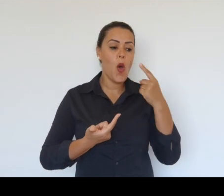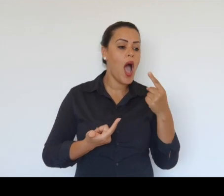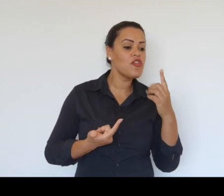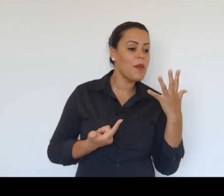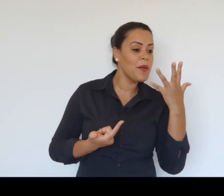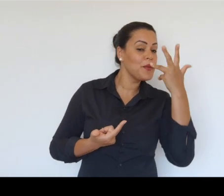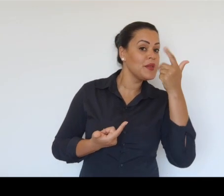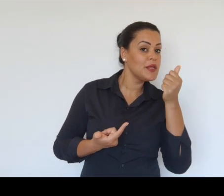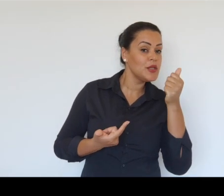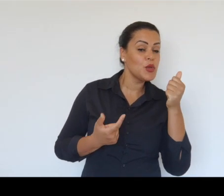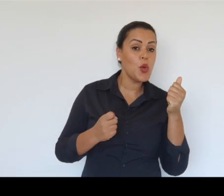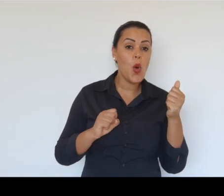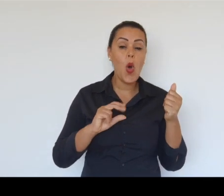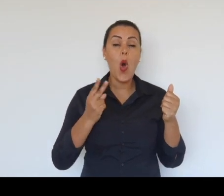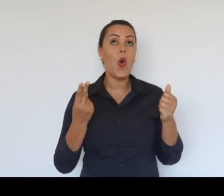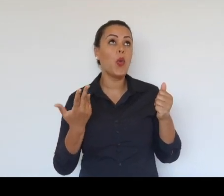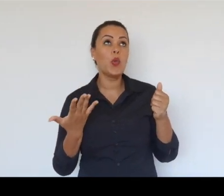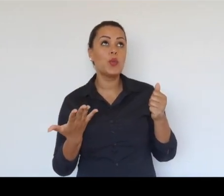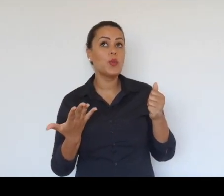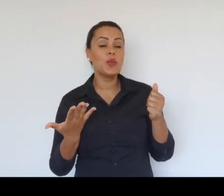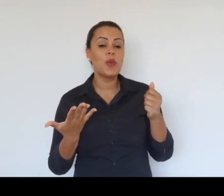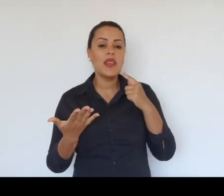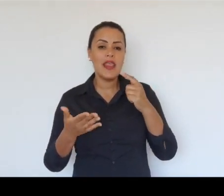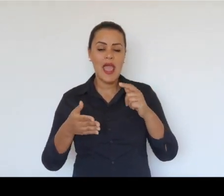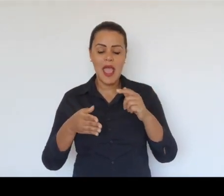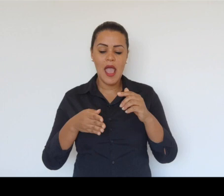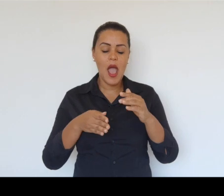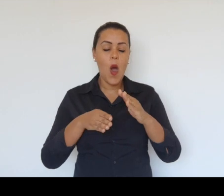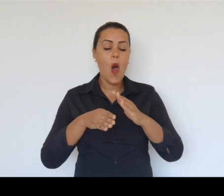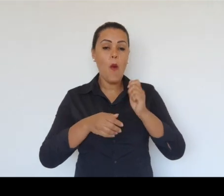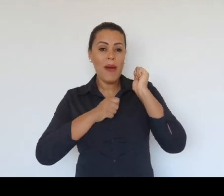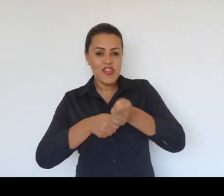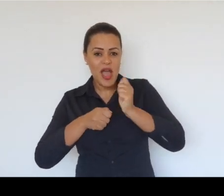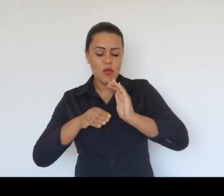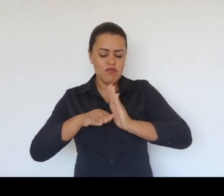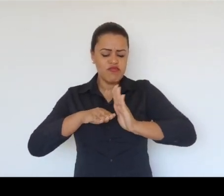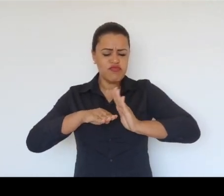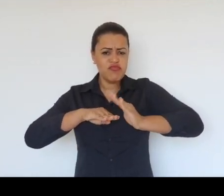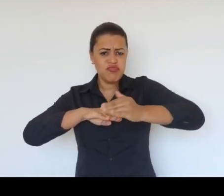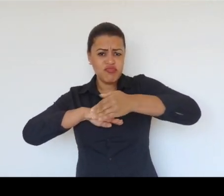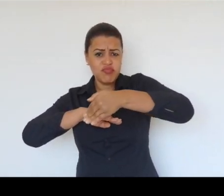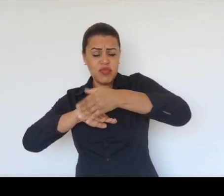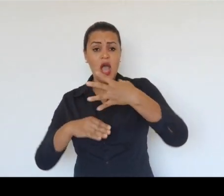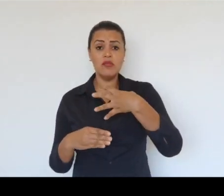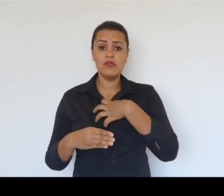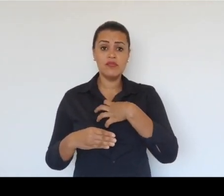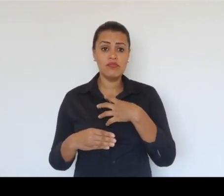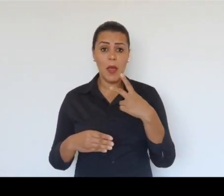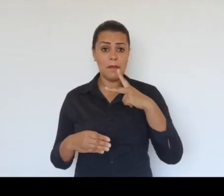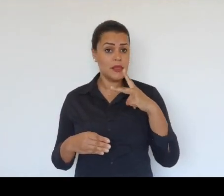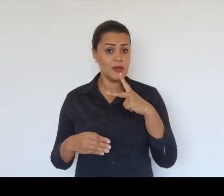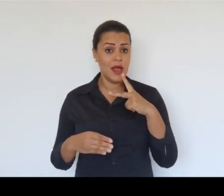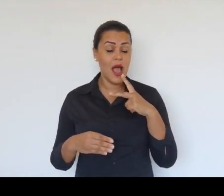bonito ou muito importante você ter um machado todo polido, exprime um mundo simbólico